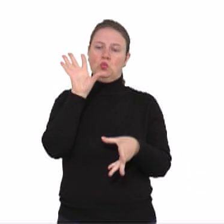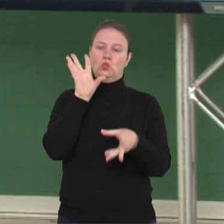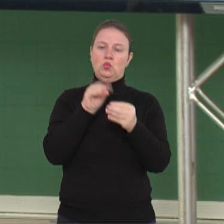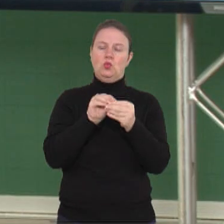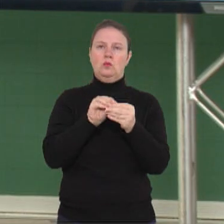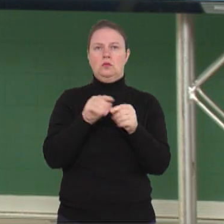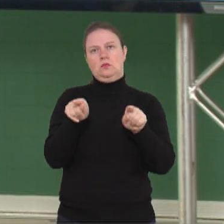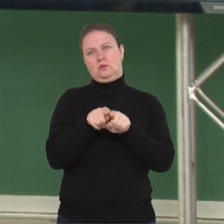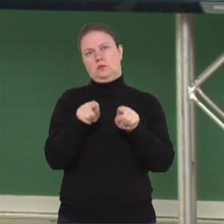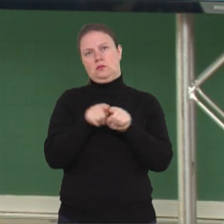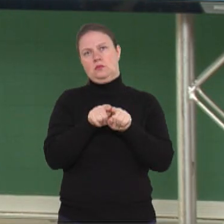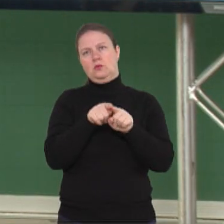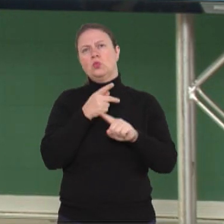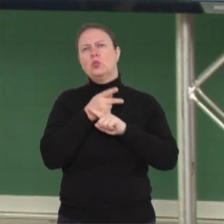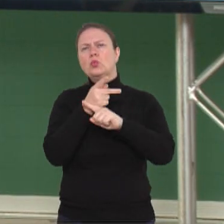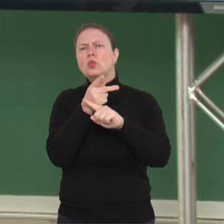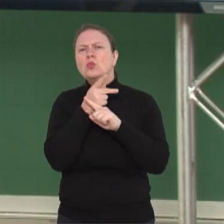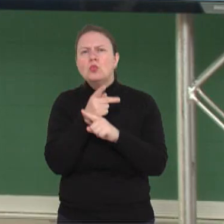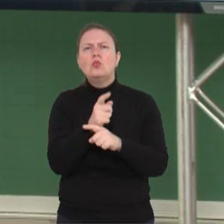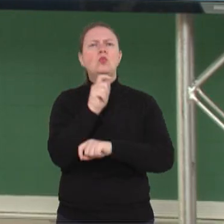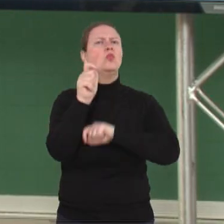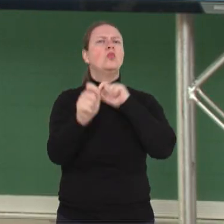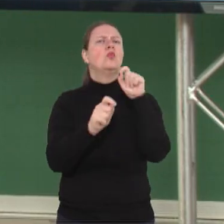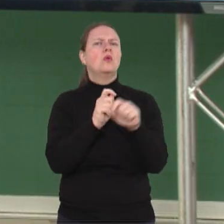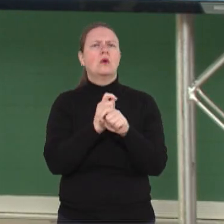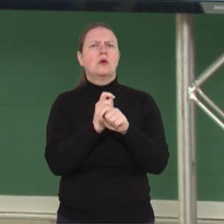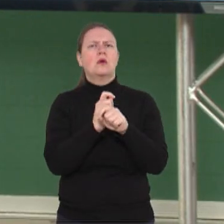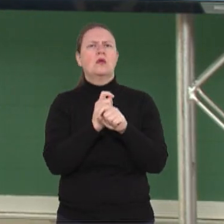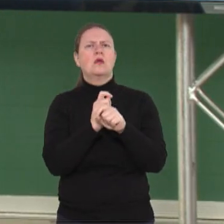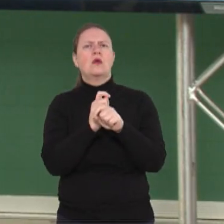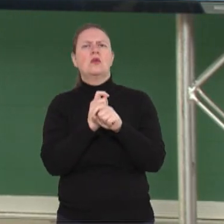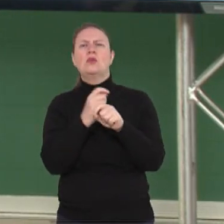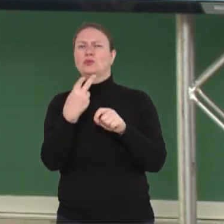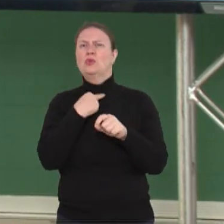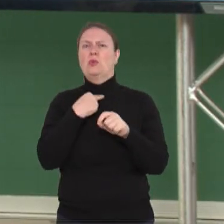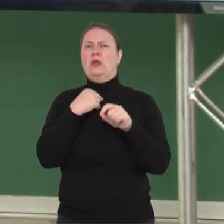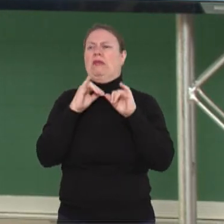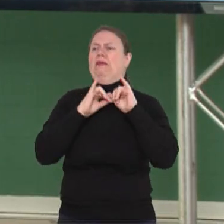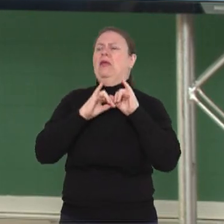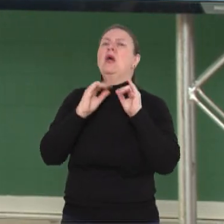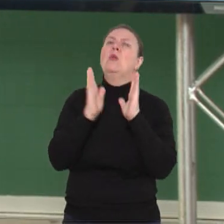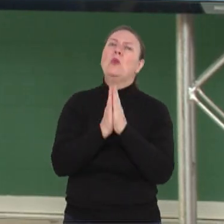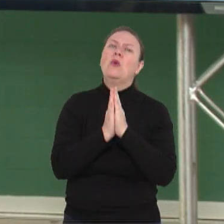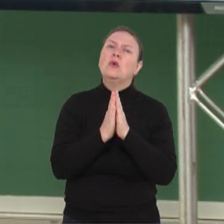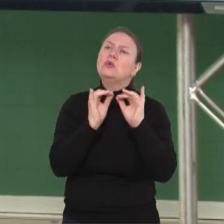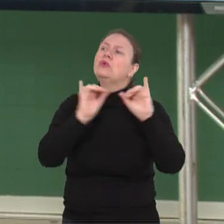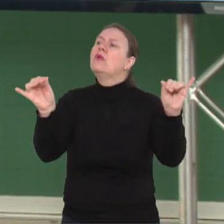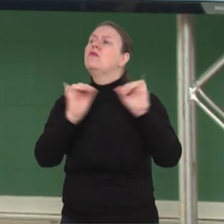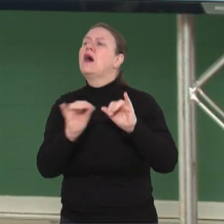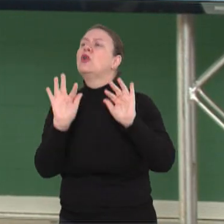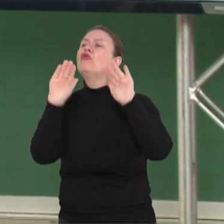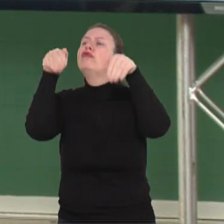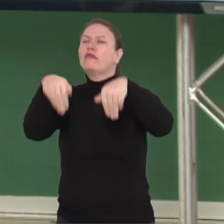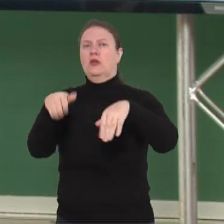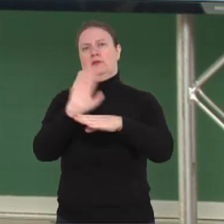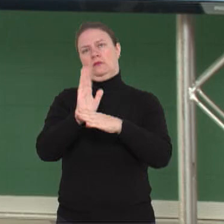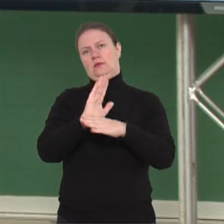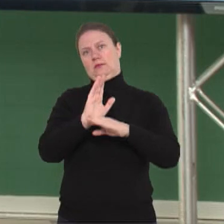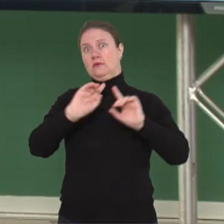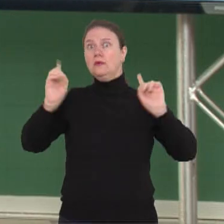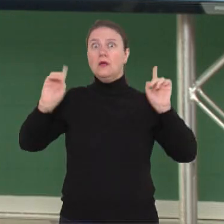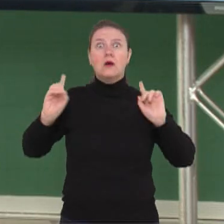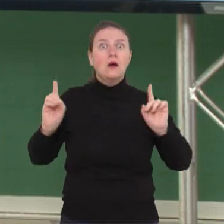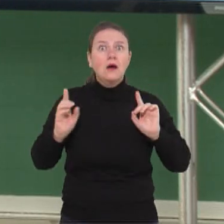claro, procurar não dá spoiler, né? Que não é bacana numa resenha. O que o resenhista faz? Ele faz o